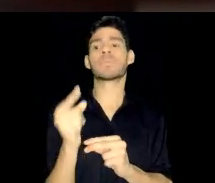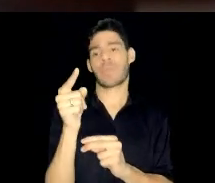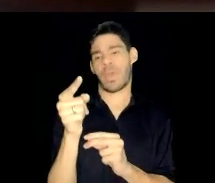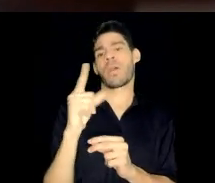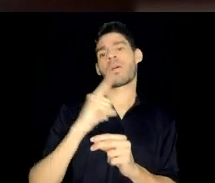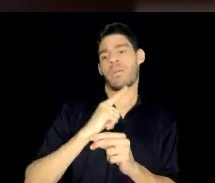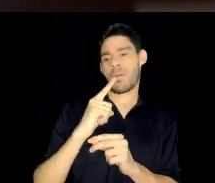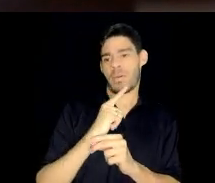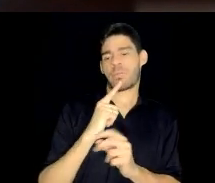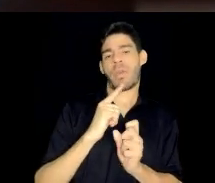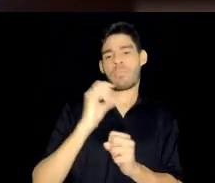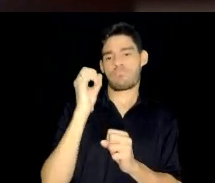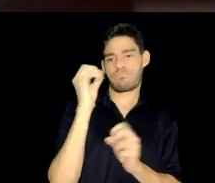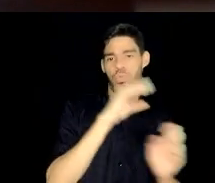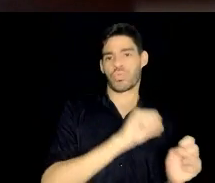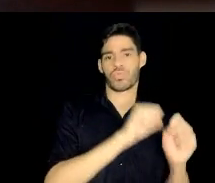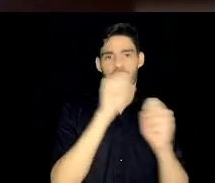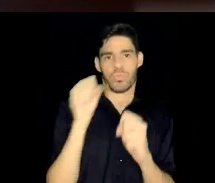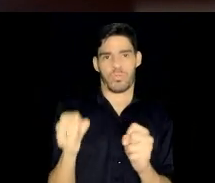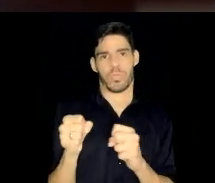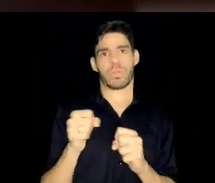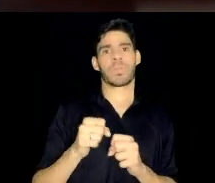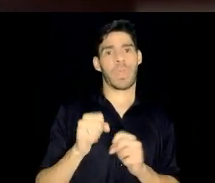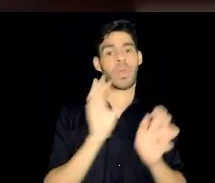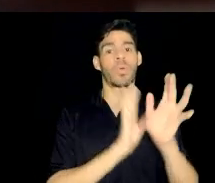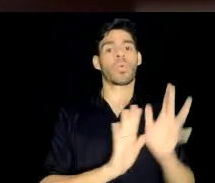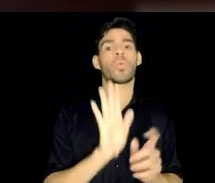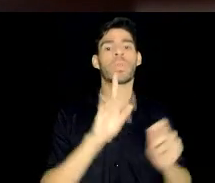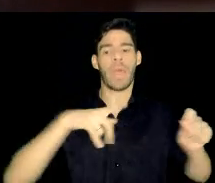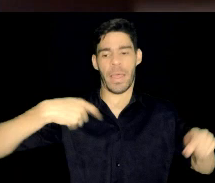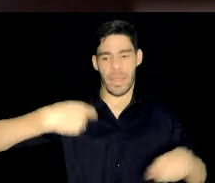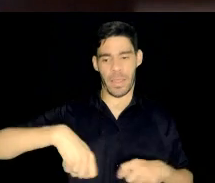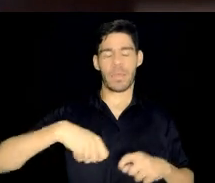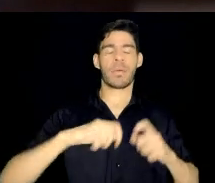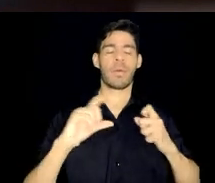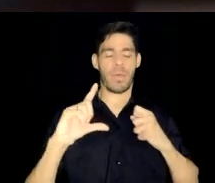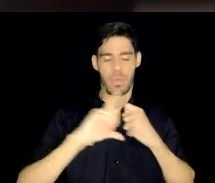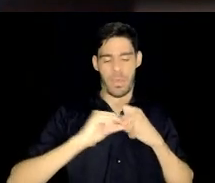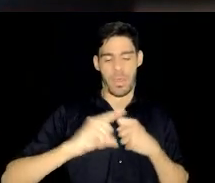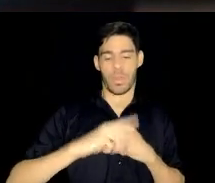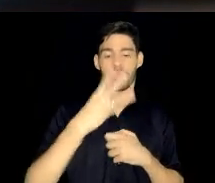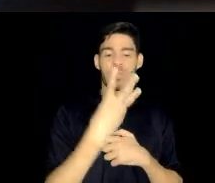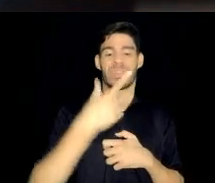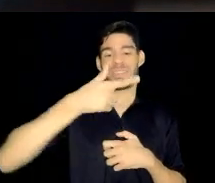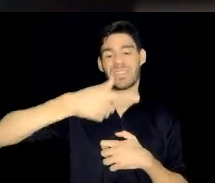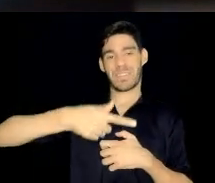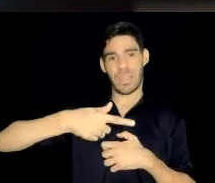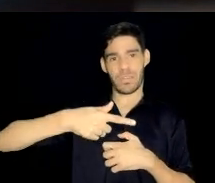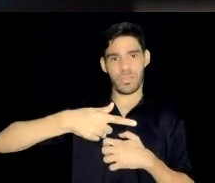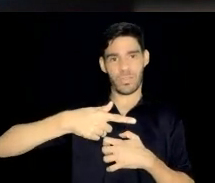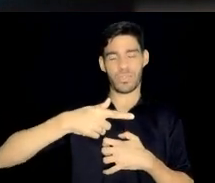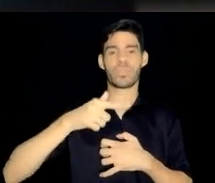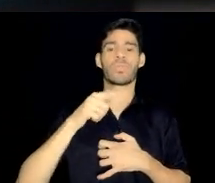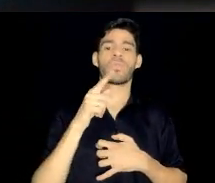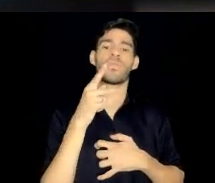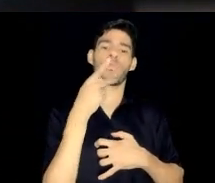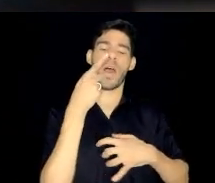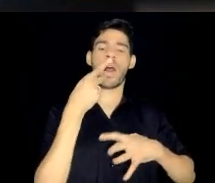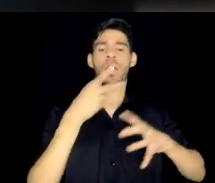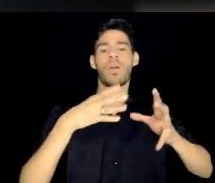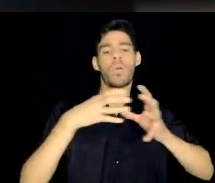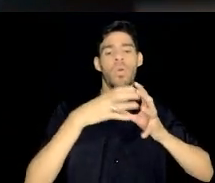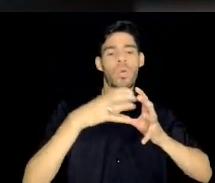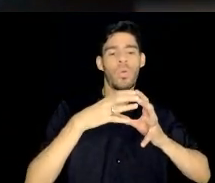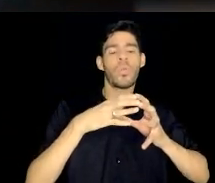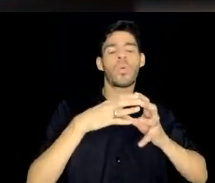ele está em curso em abuso de autoridade. Muito cuidado. O artigo 37 fala nos